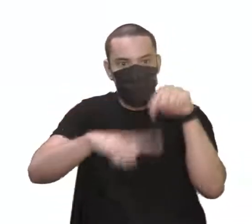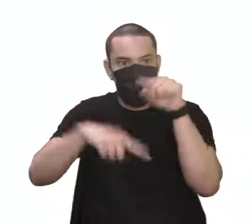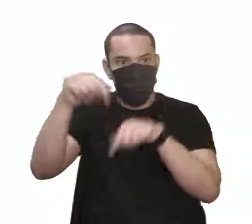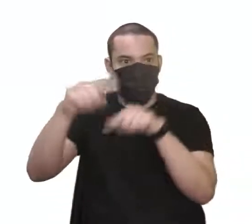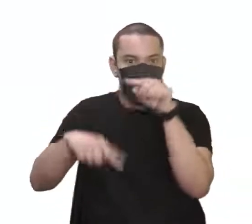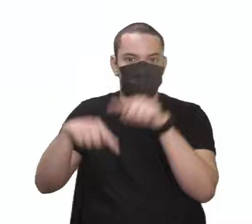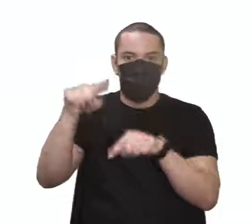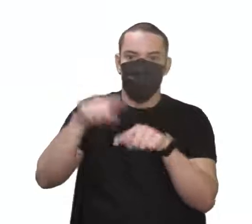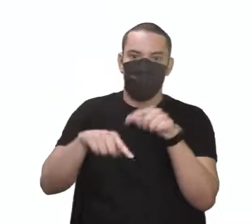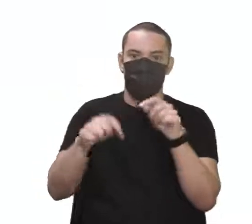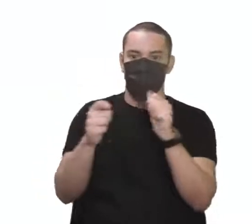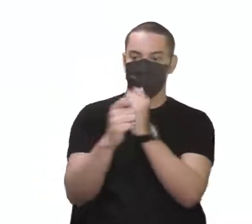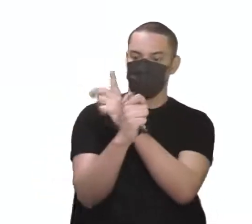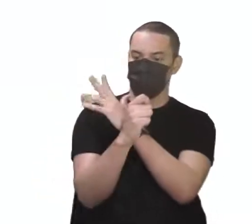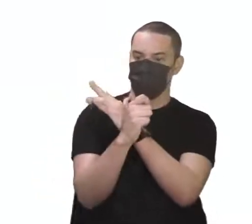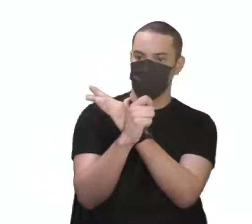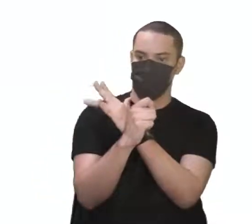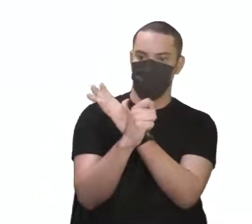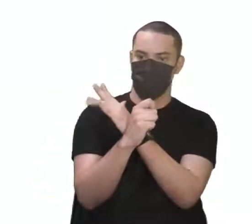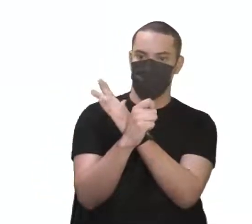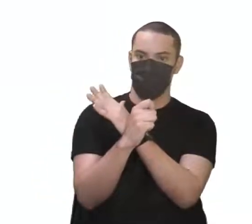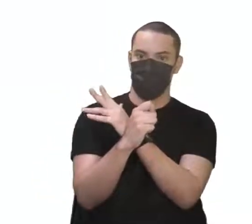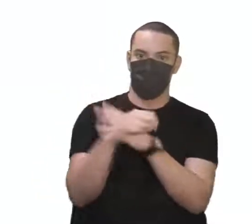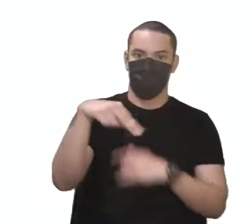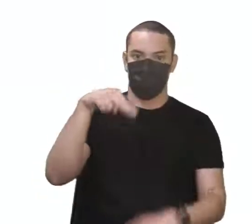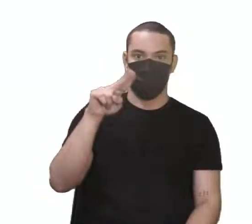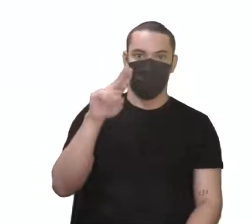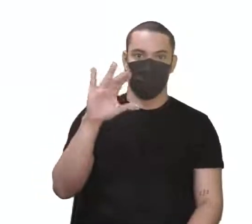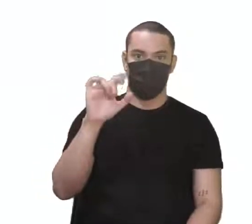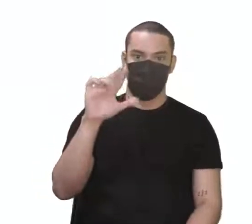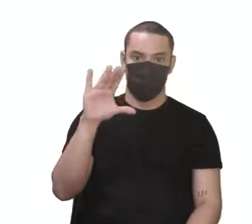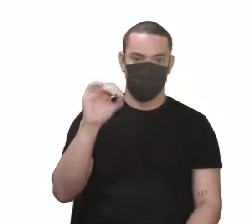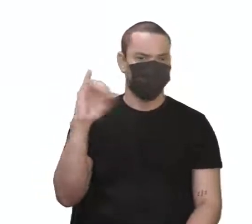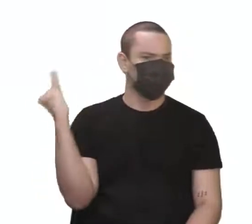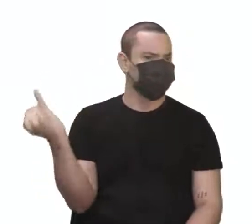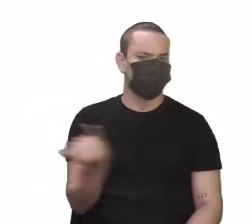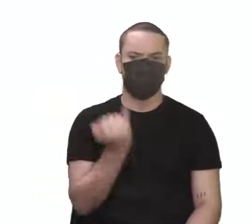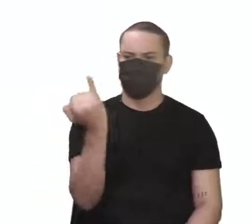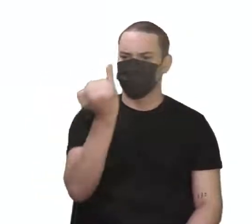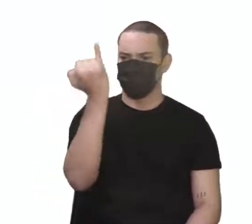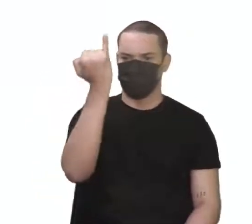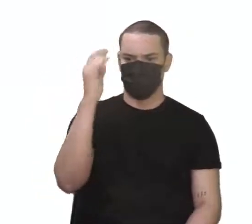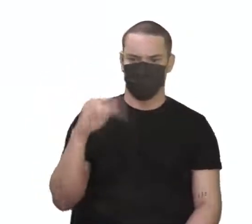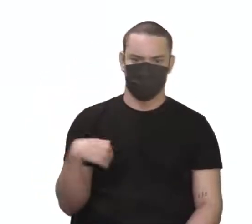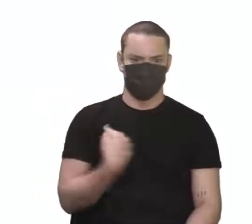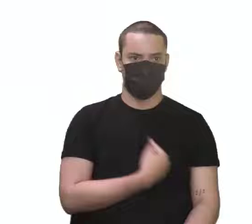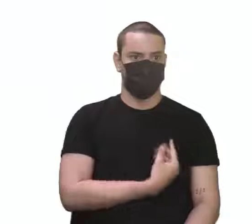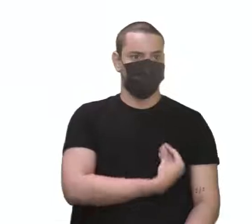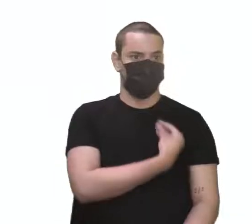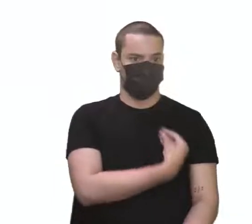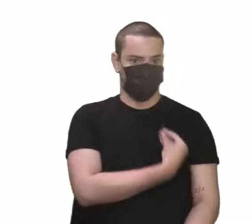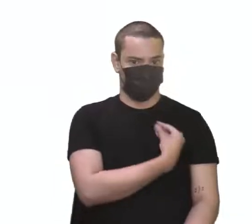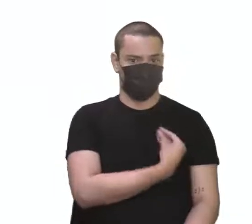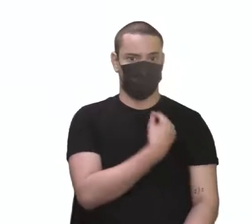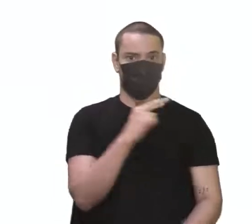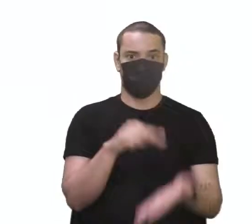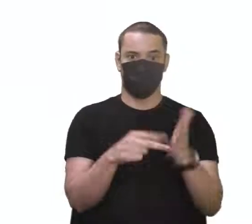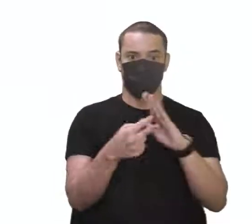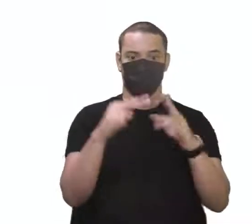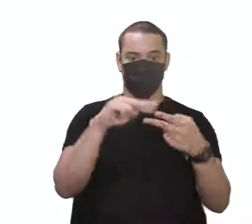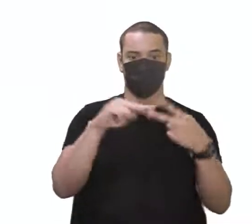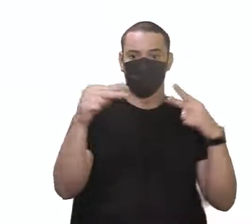material, desse ácido, né, nucleico, tão importante para as nossas vidas, que é o